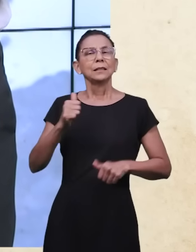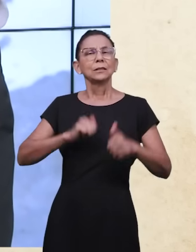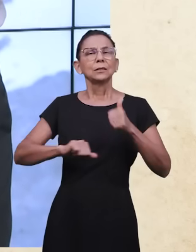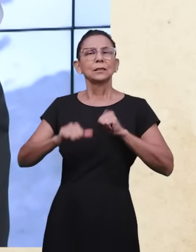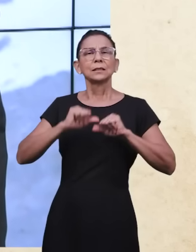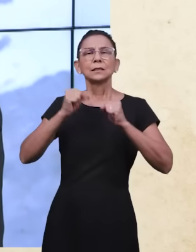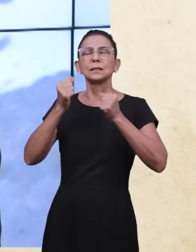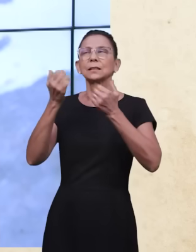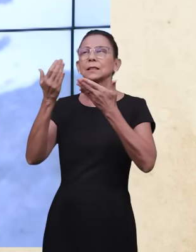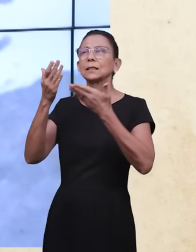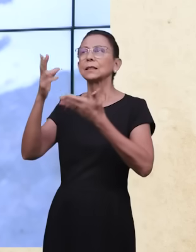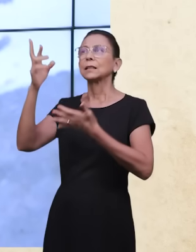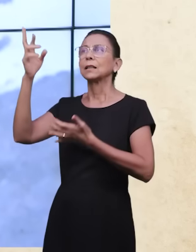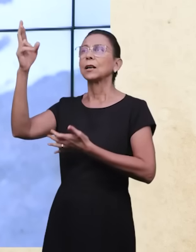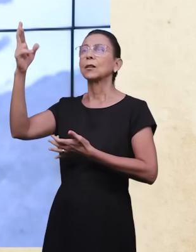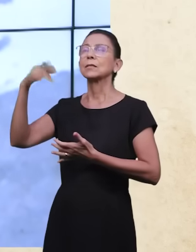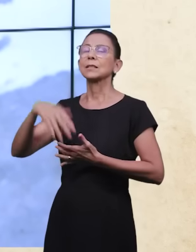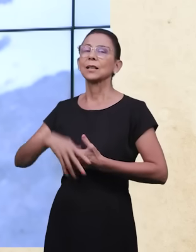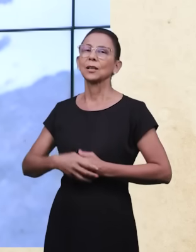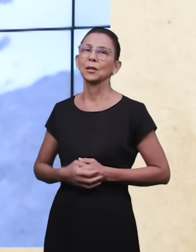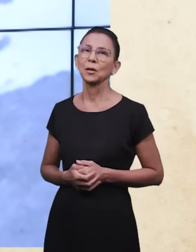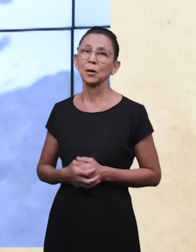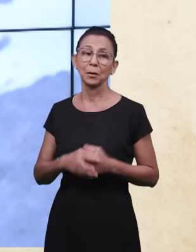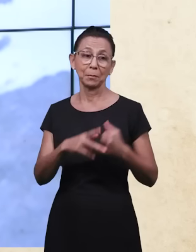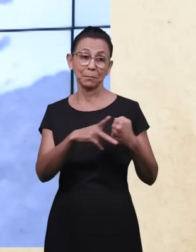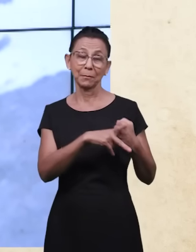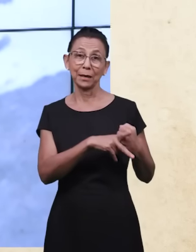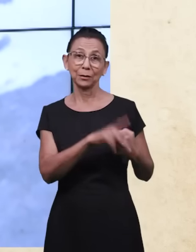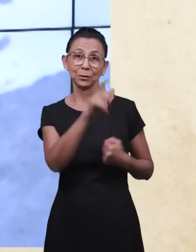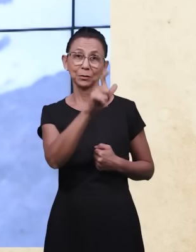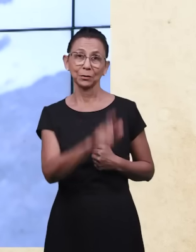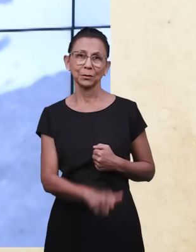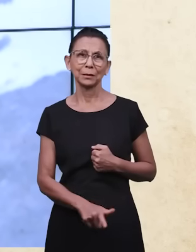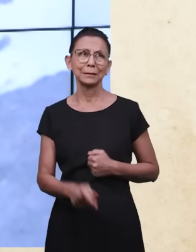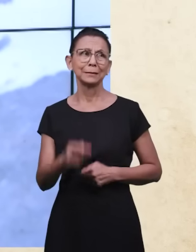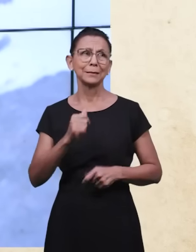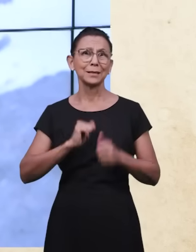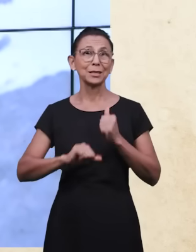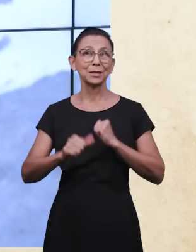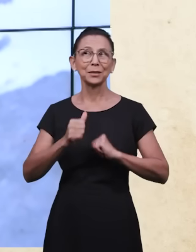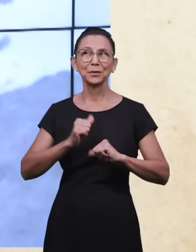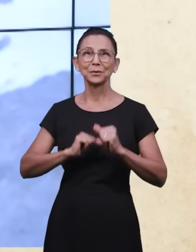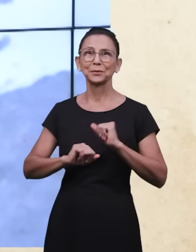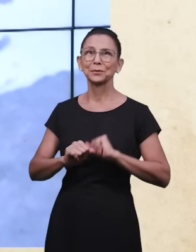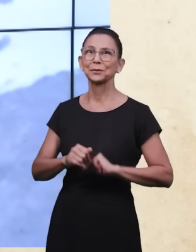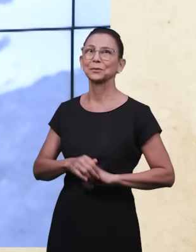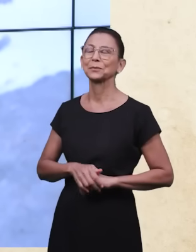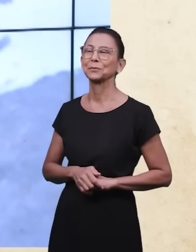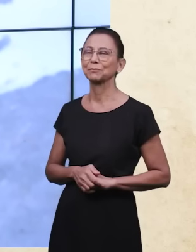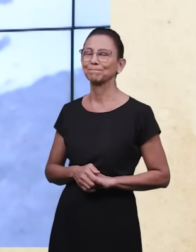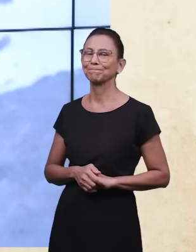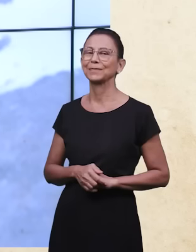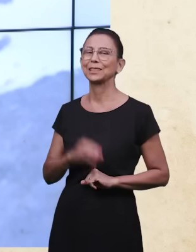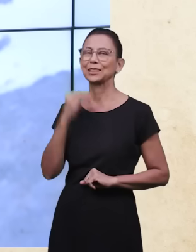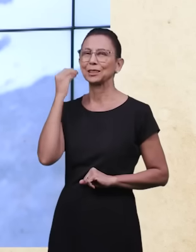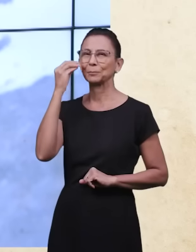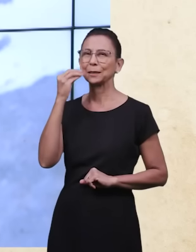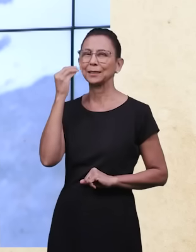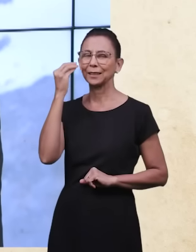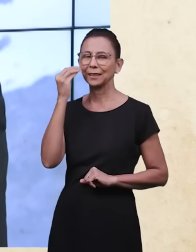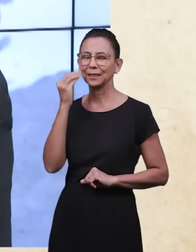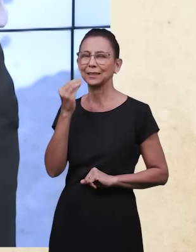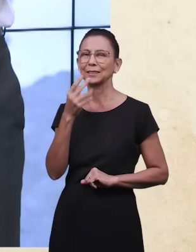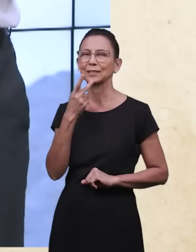ansiedade, foi Pedro. Ninguém mais ansioso que Pedro. Pedro sabia que estava falando, era a experiência